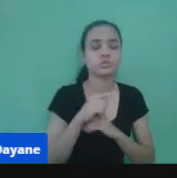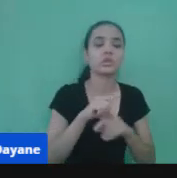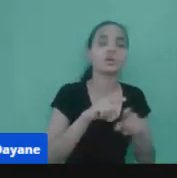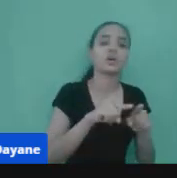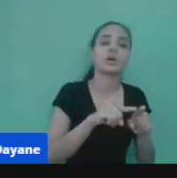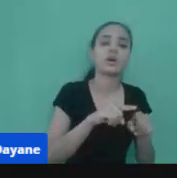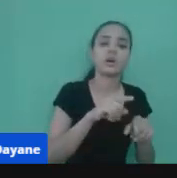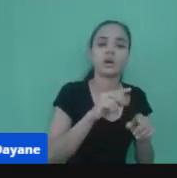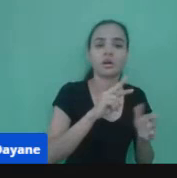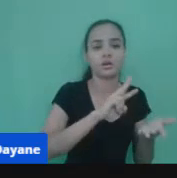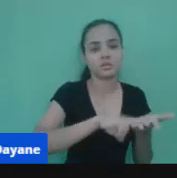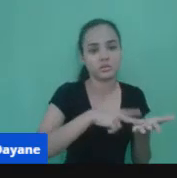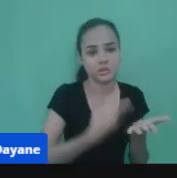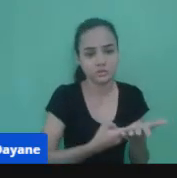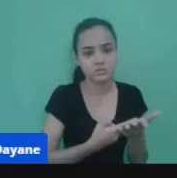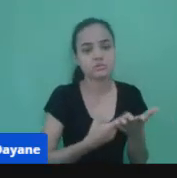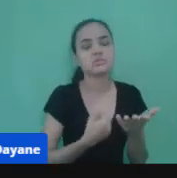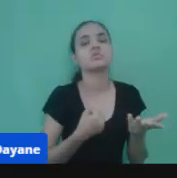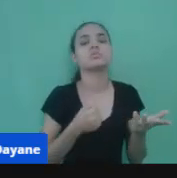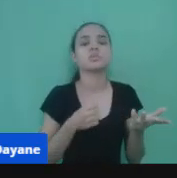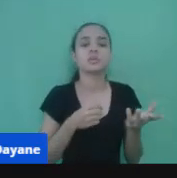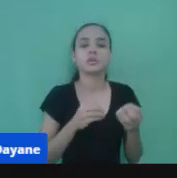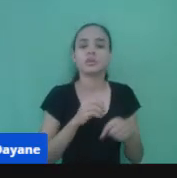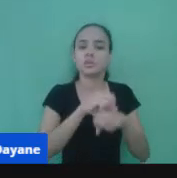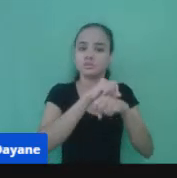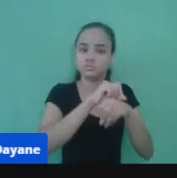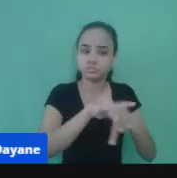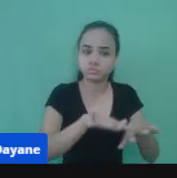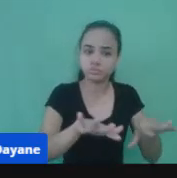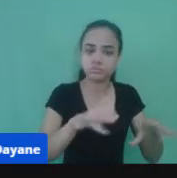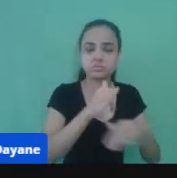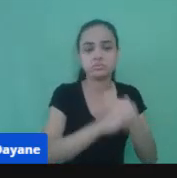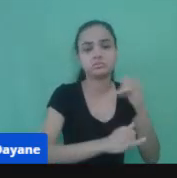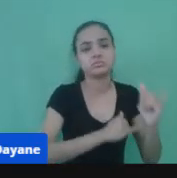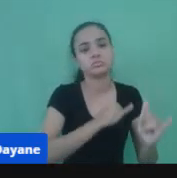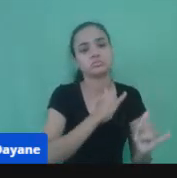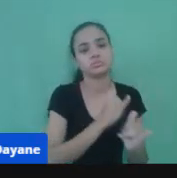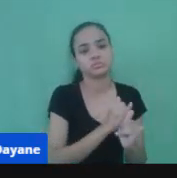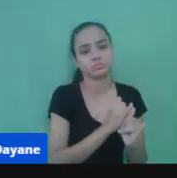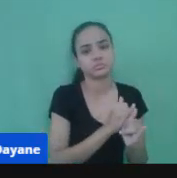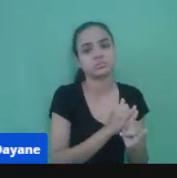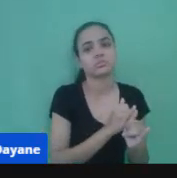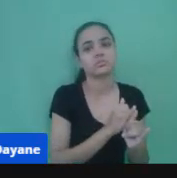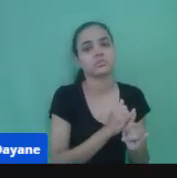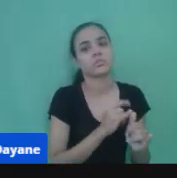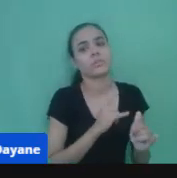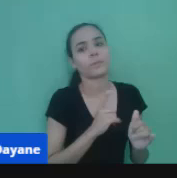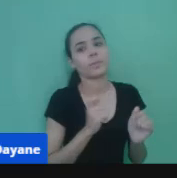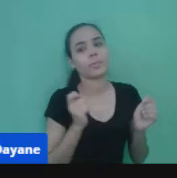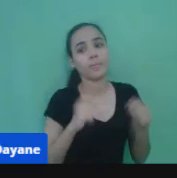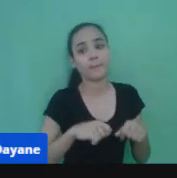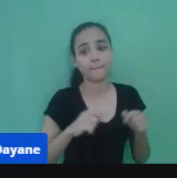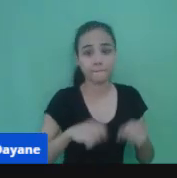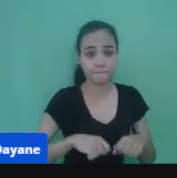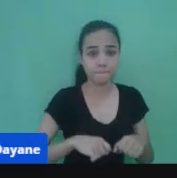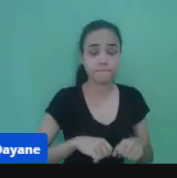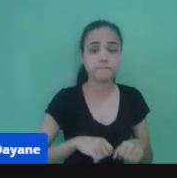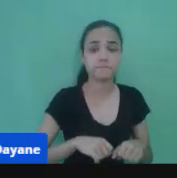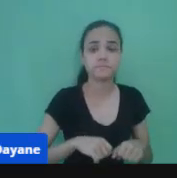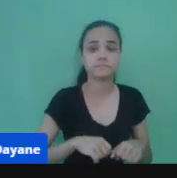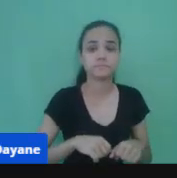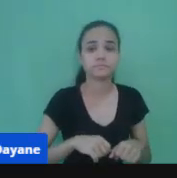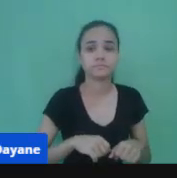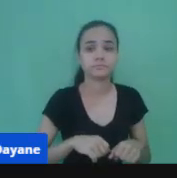tem possibilidades a partir do que surge nas diretrizes de educação para a educação básica.